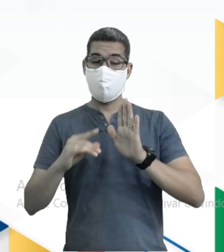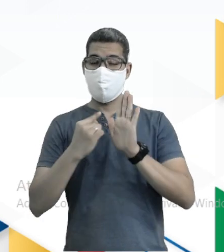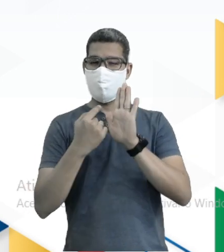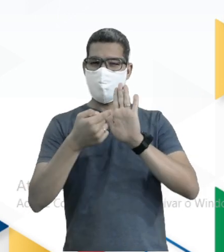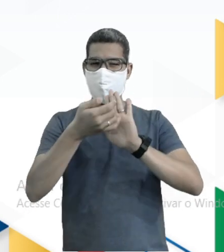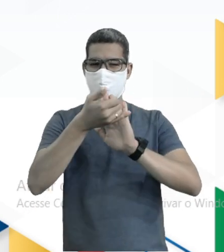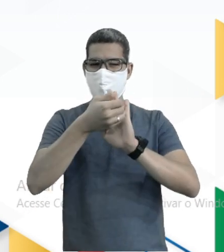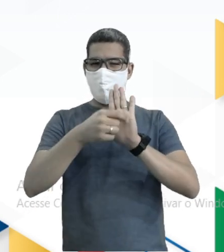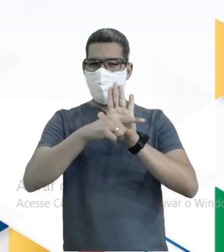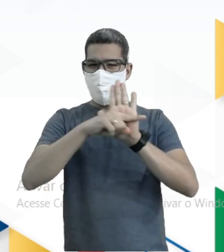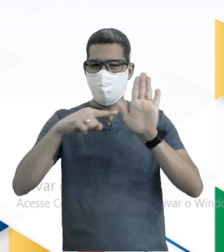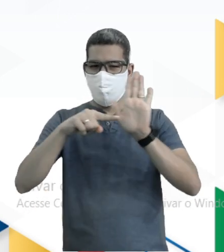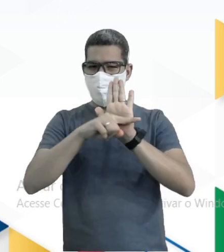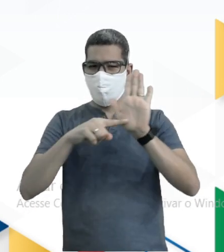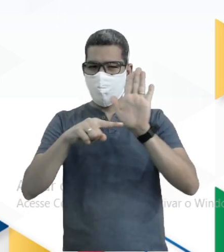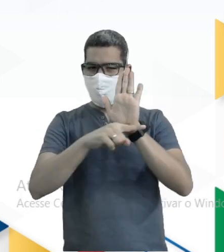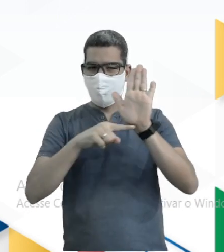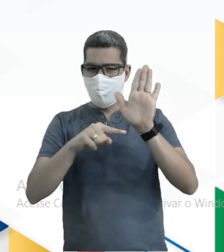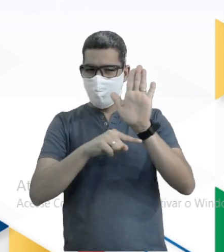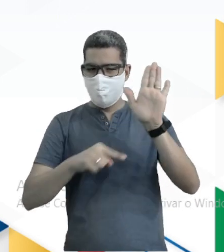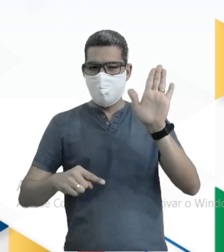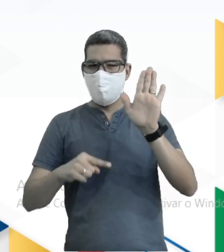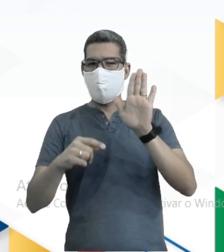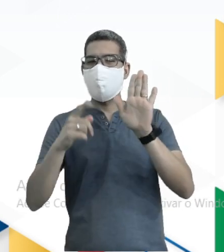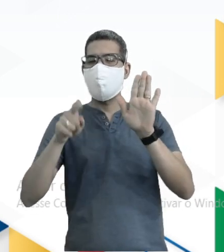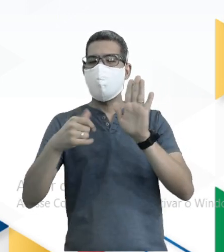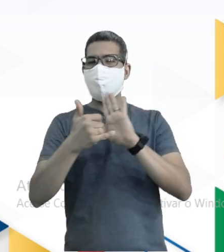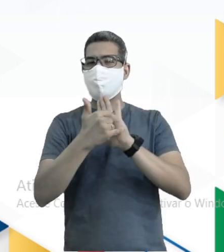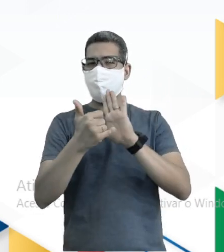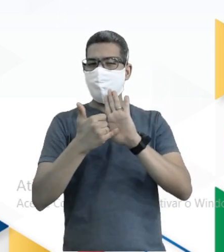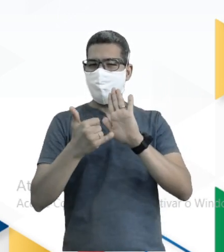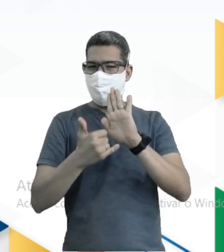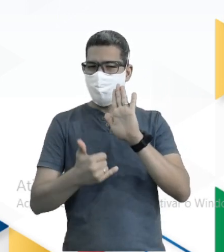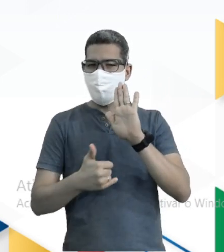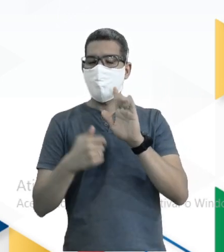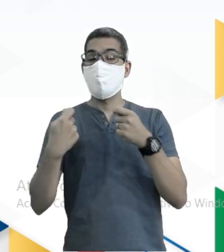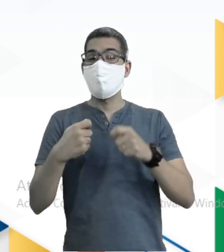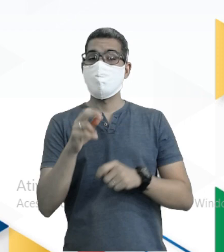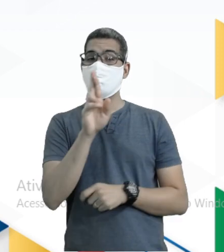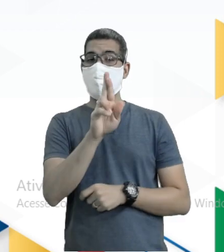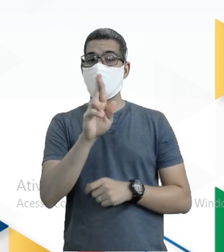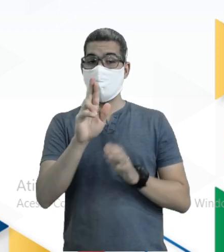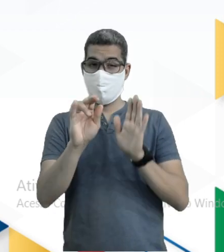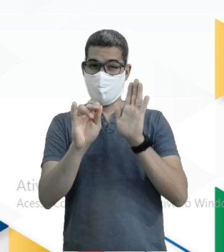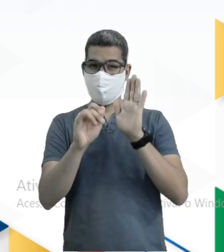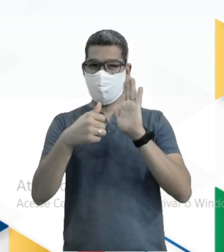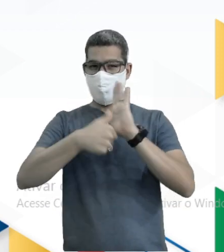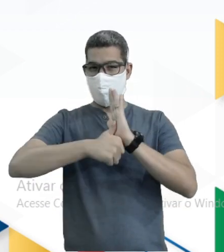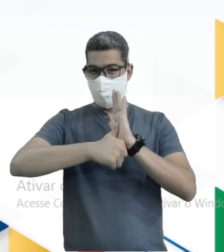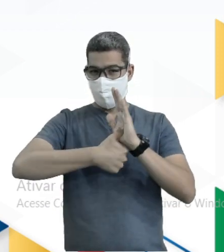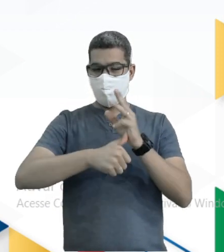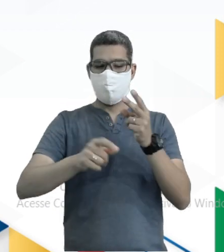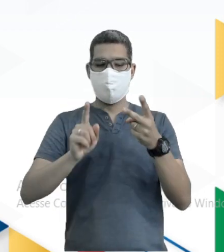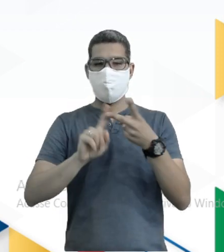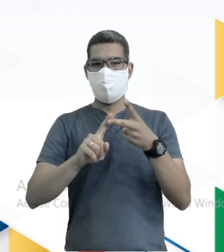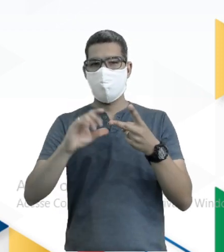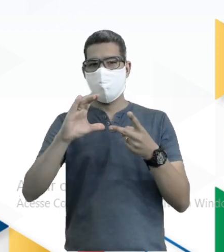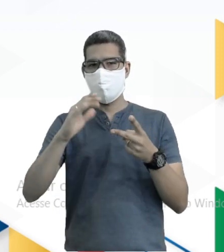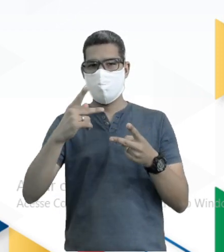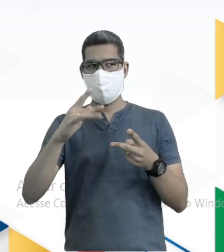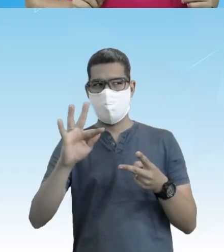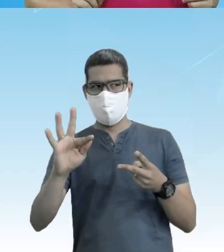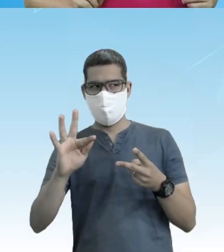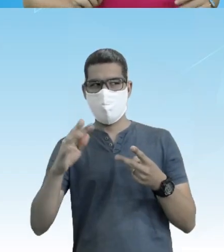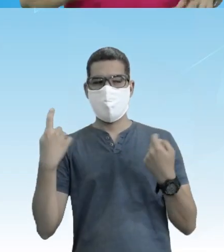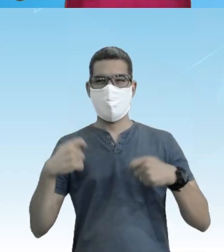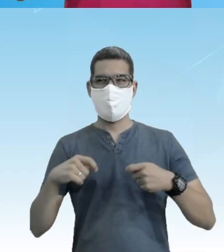é preciso o quê? O RG ou CPF do cidadão. E lembrar que em vocativo, olhando para mim